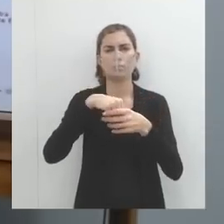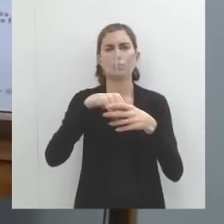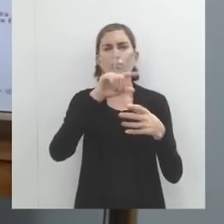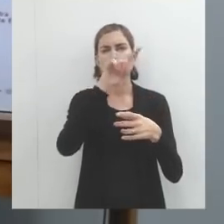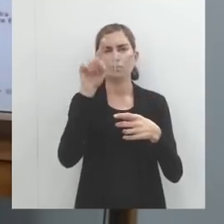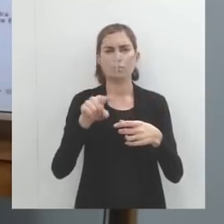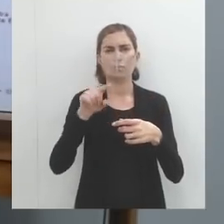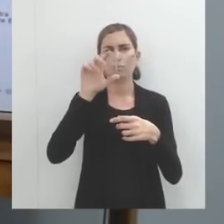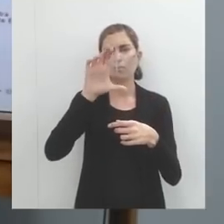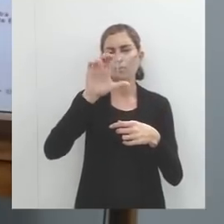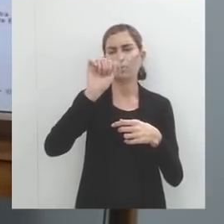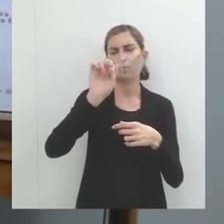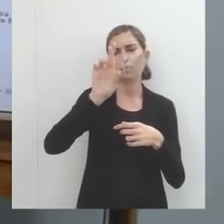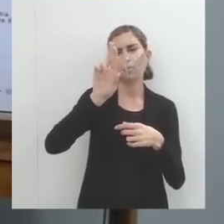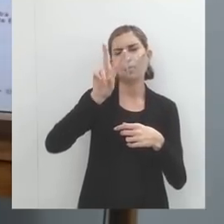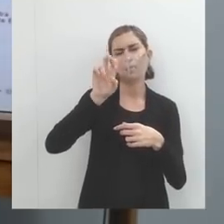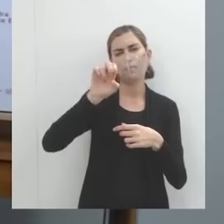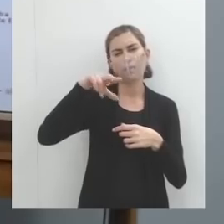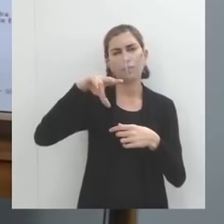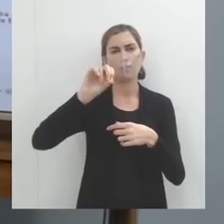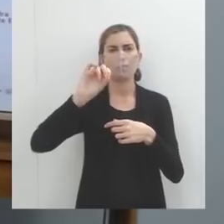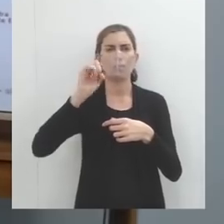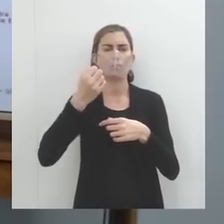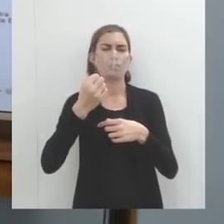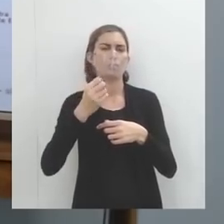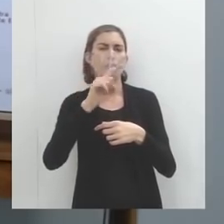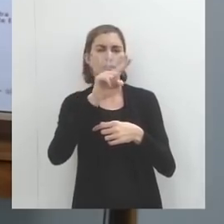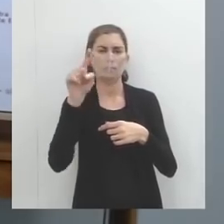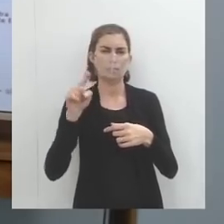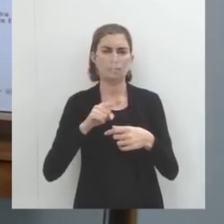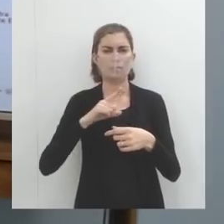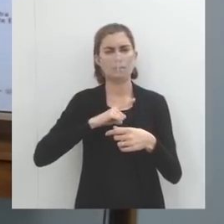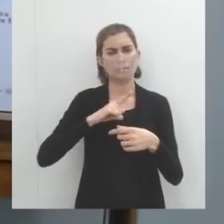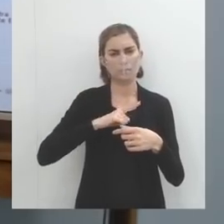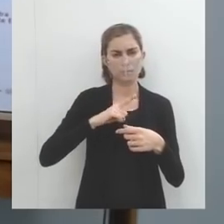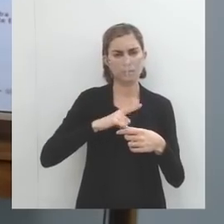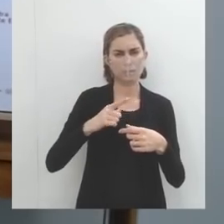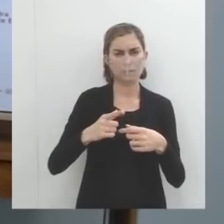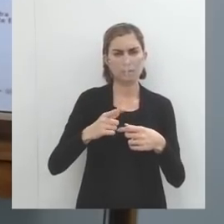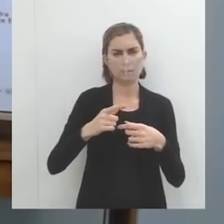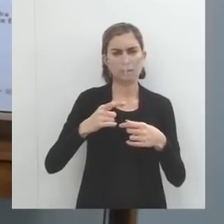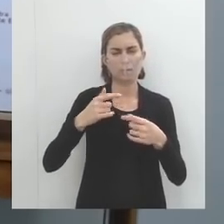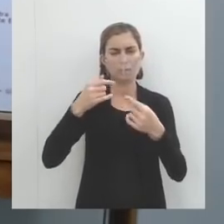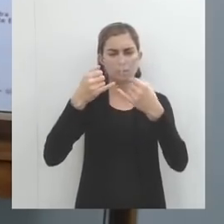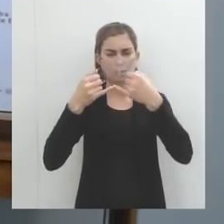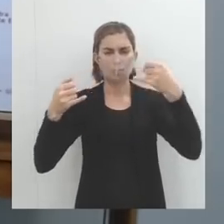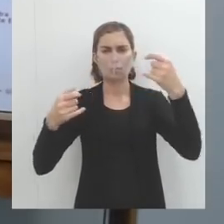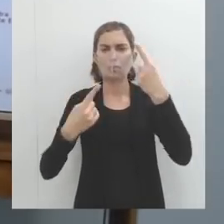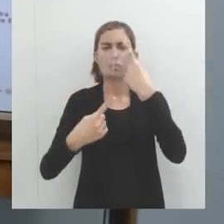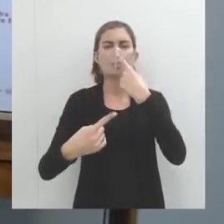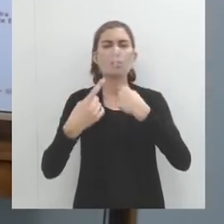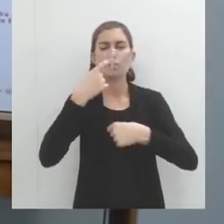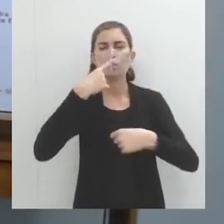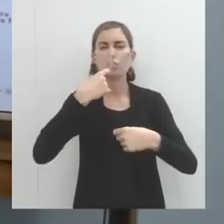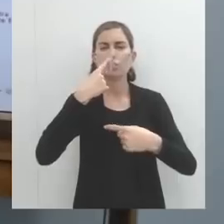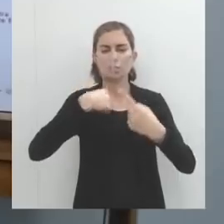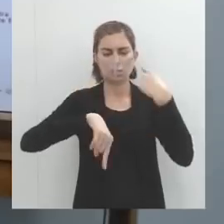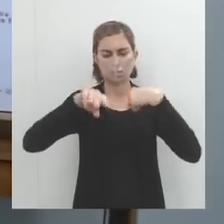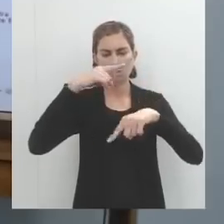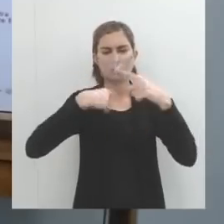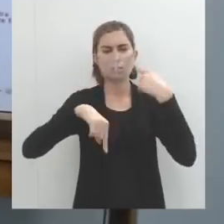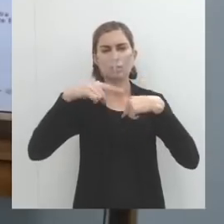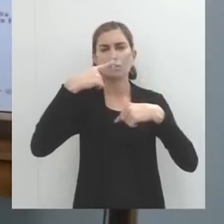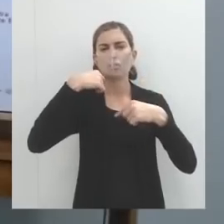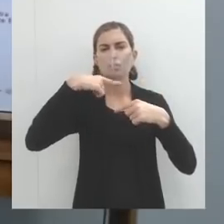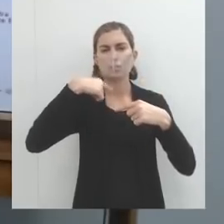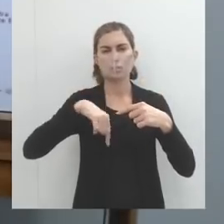corpo cavernoso, que é exatamente onde você vai ter a irrigação de sangue para deixar ele erétil